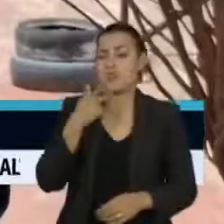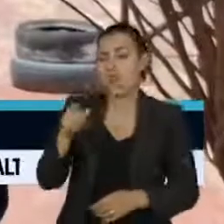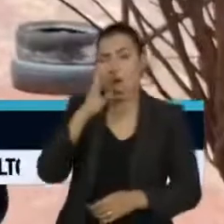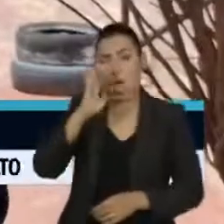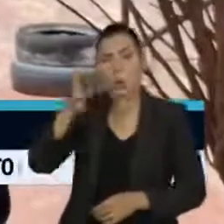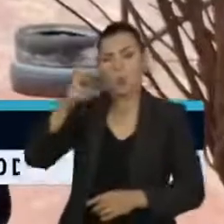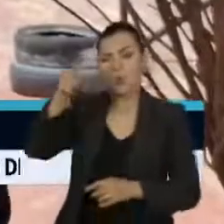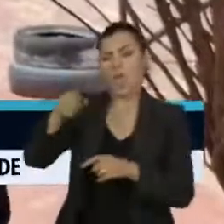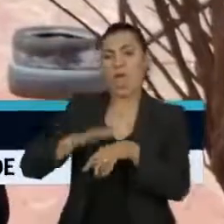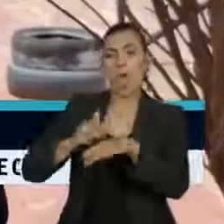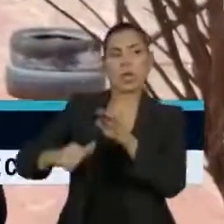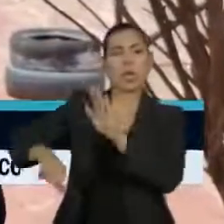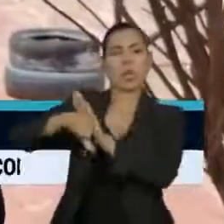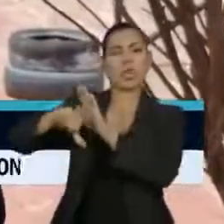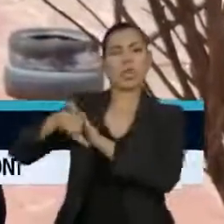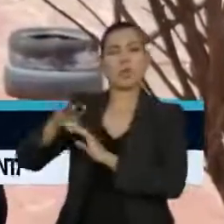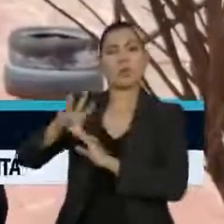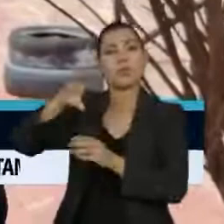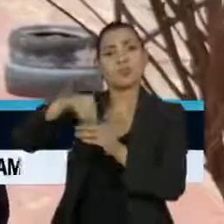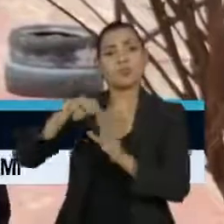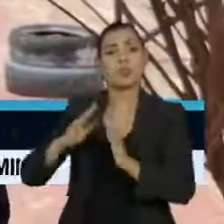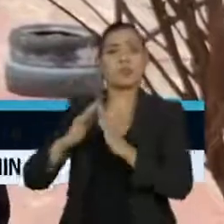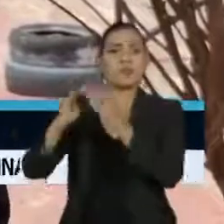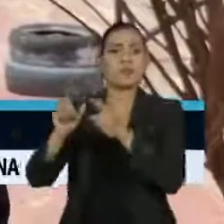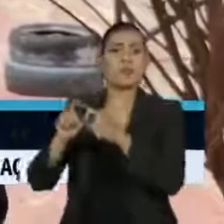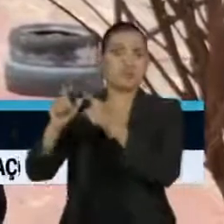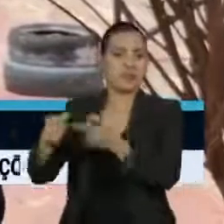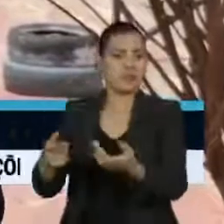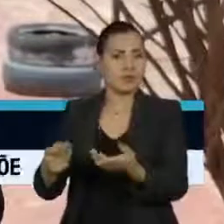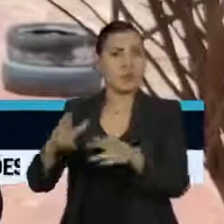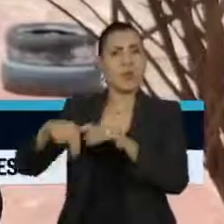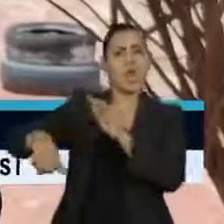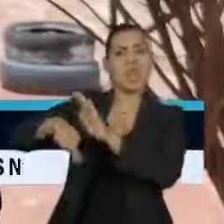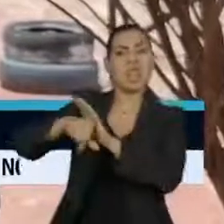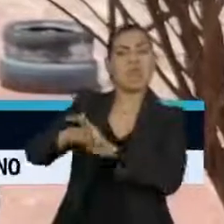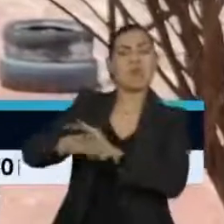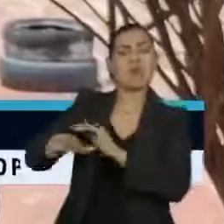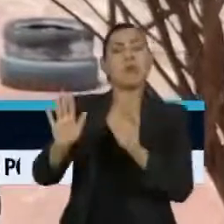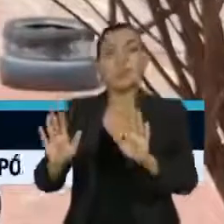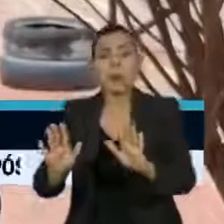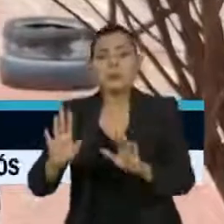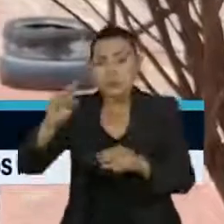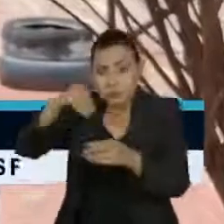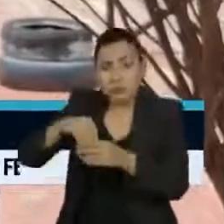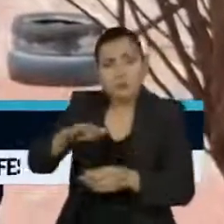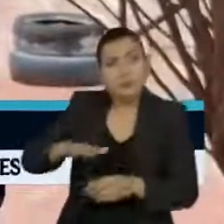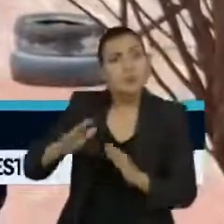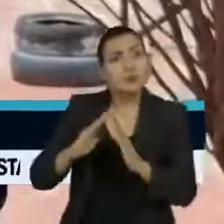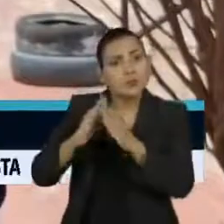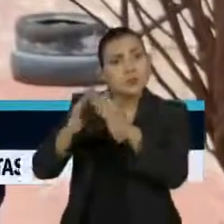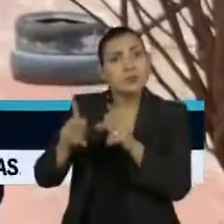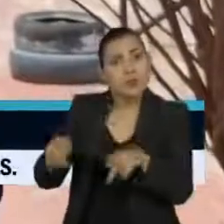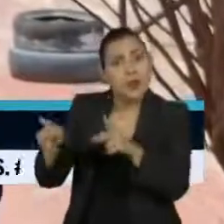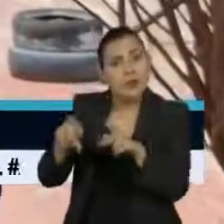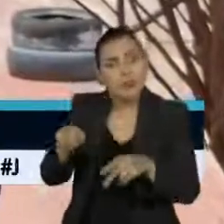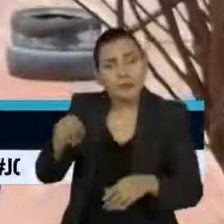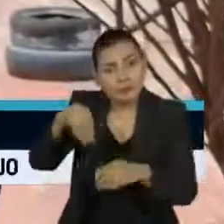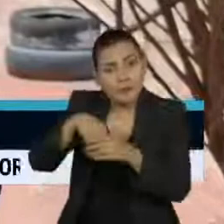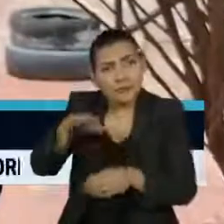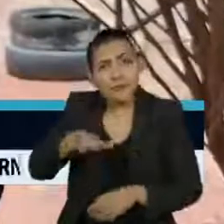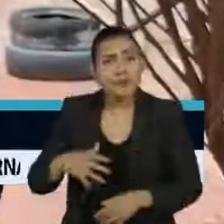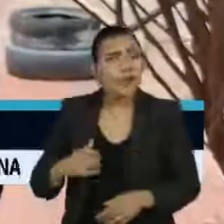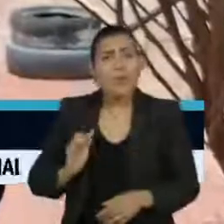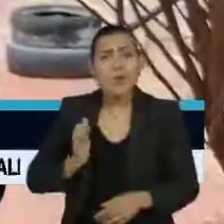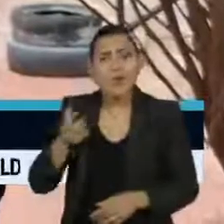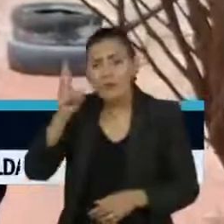funk quando ele acontece dentro da periferia. Então, nesse ponto, ele é criminalizado, mas é da periferia que o funk vem. E é horrível ter que